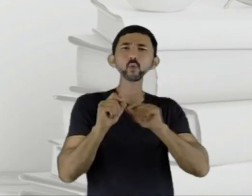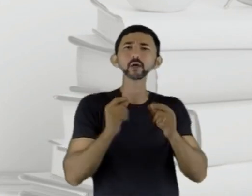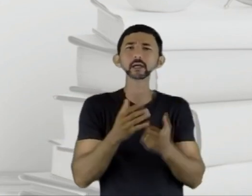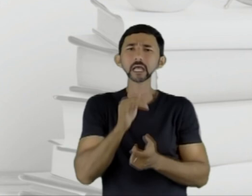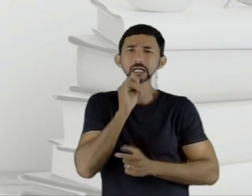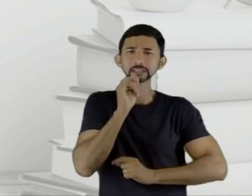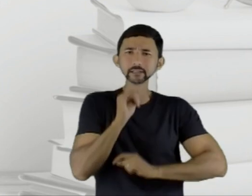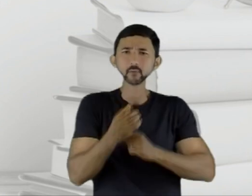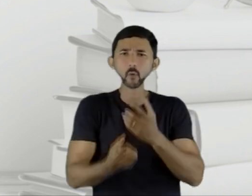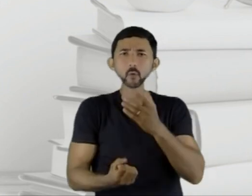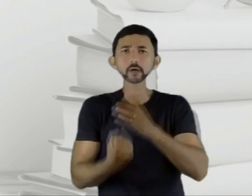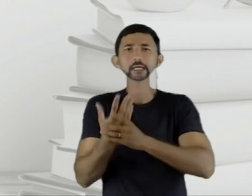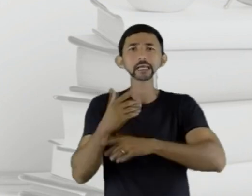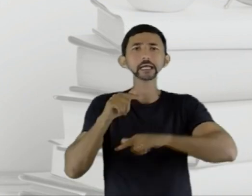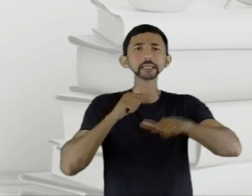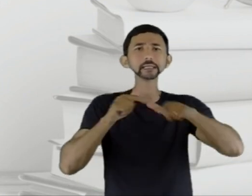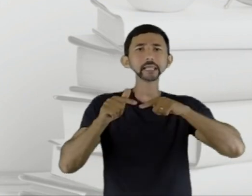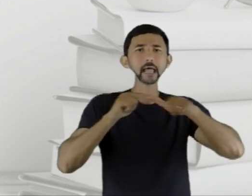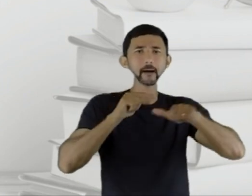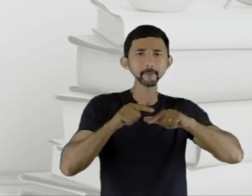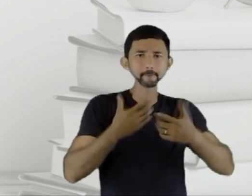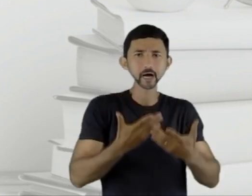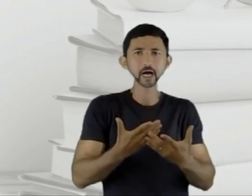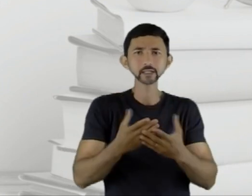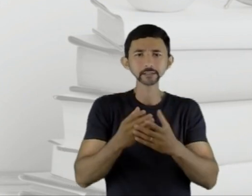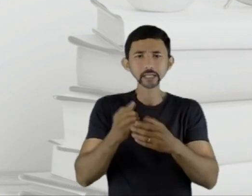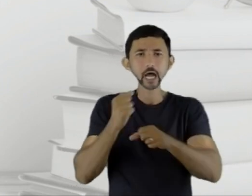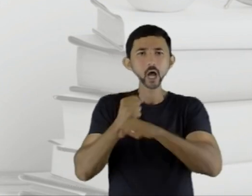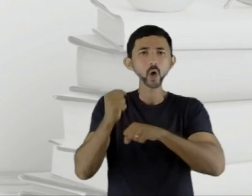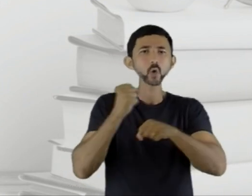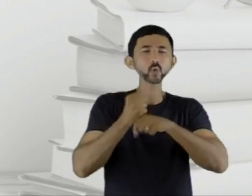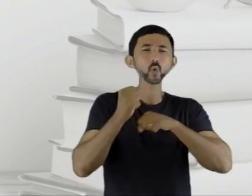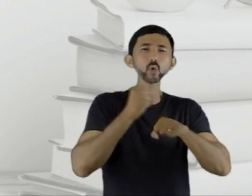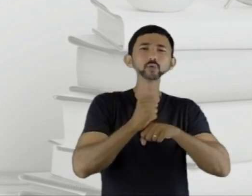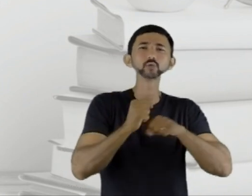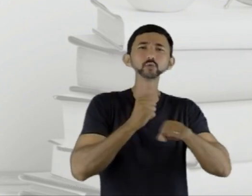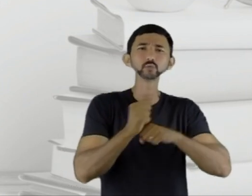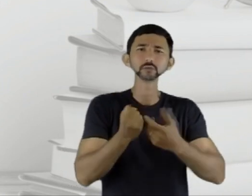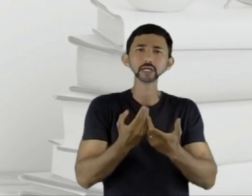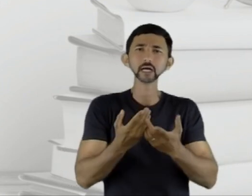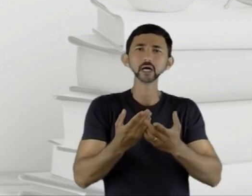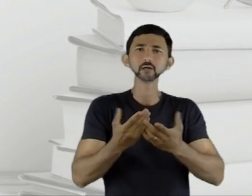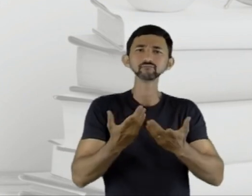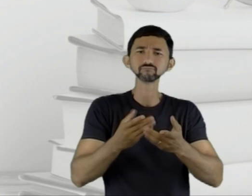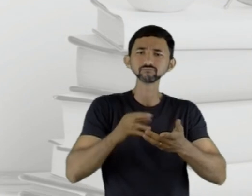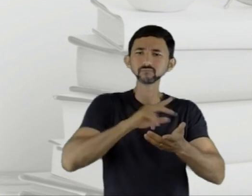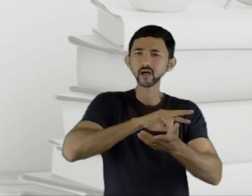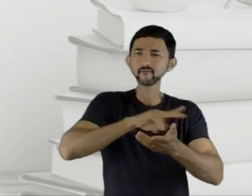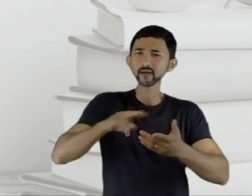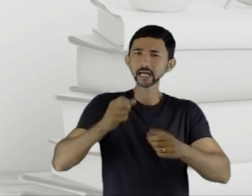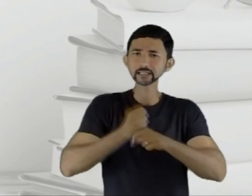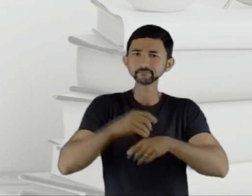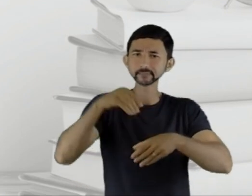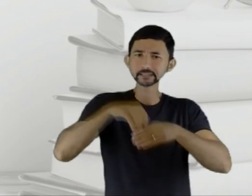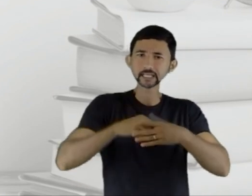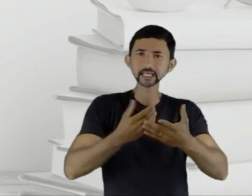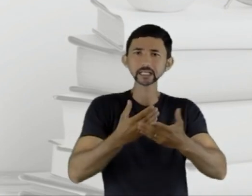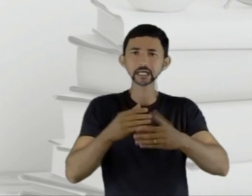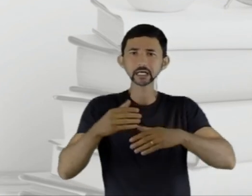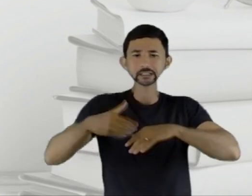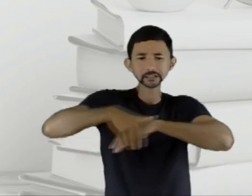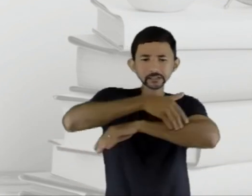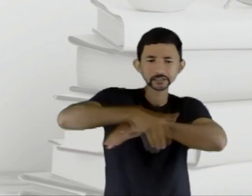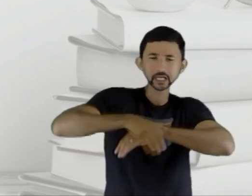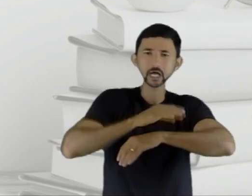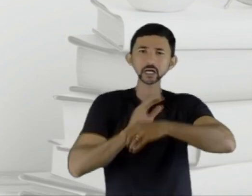era criar empregos através da construção desse tipo de coisa dentro dos Estados Unidos, das estradas,